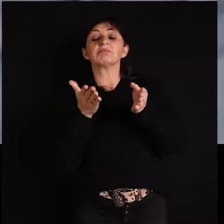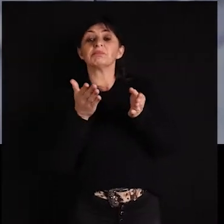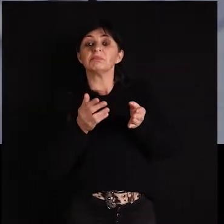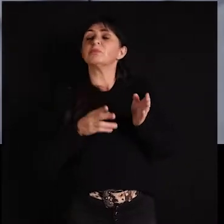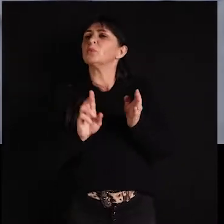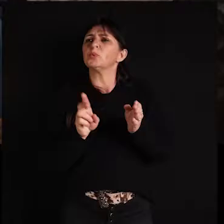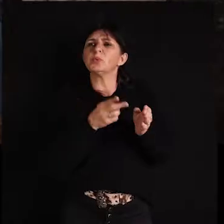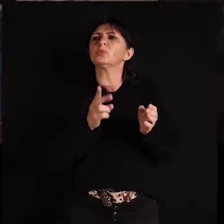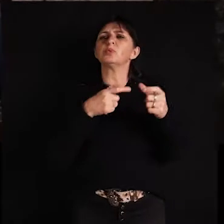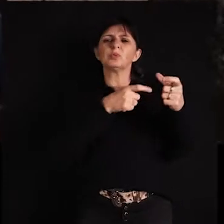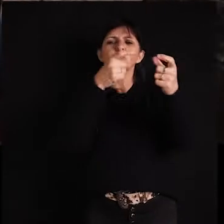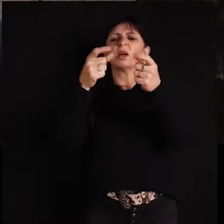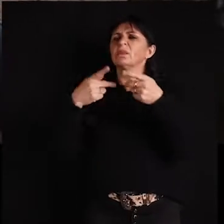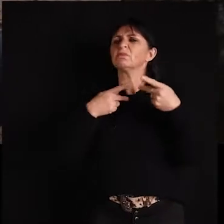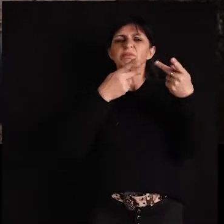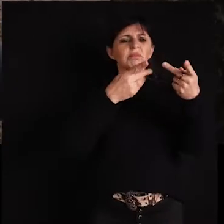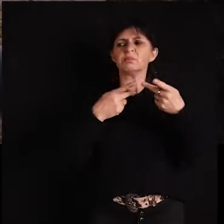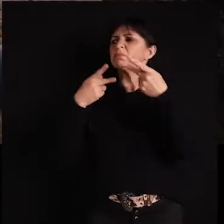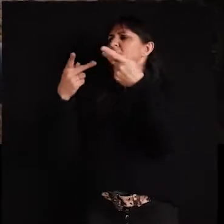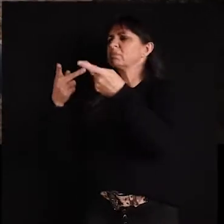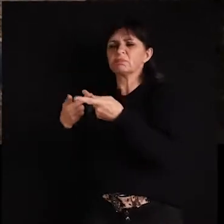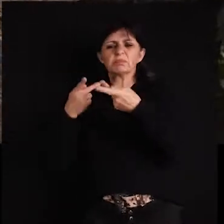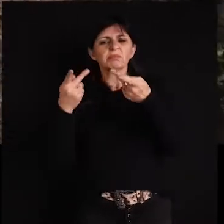Percorri a estância de ponta a ponta.